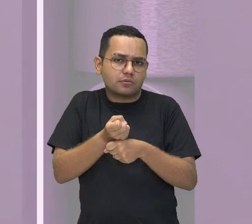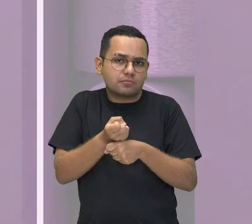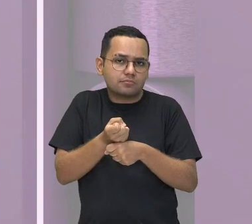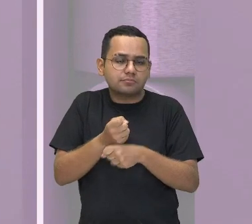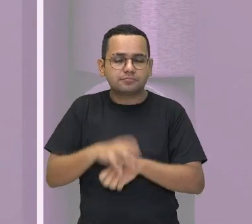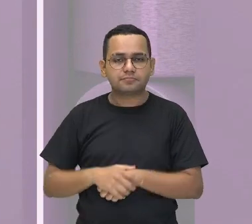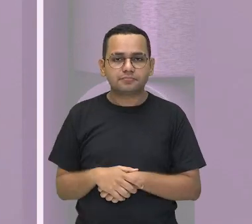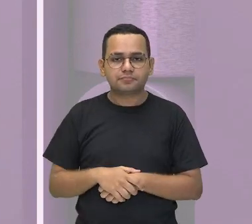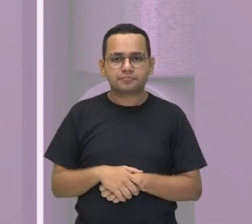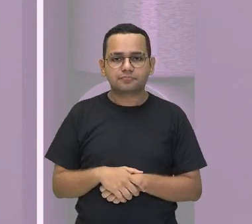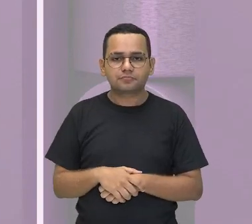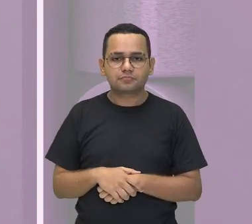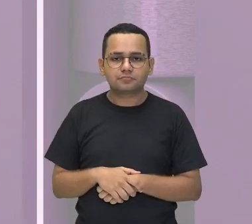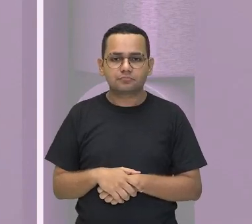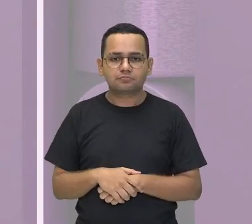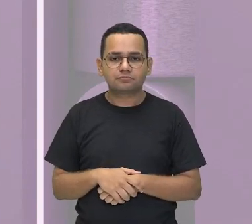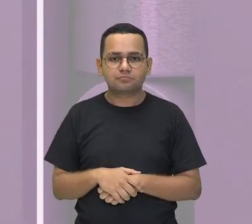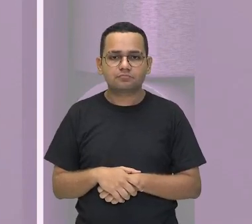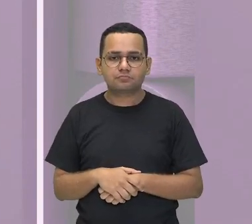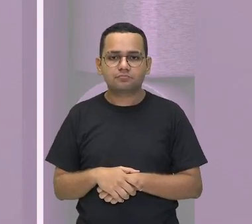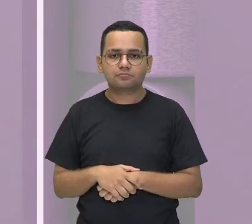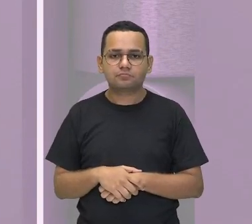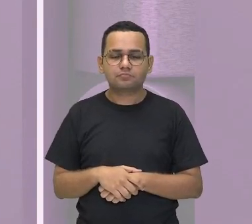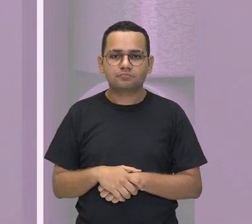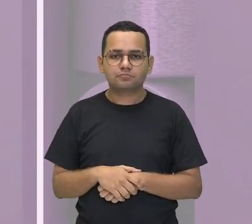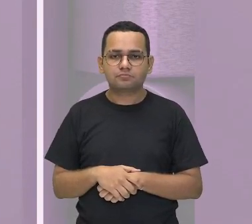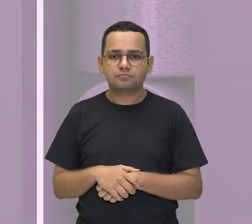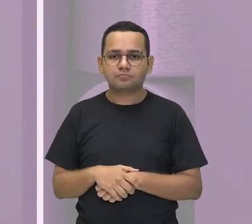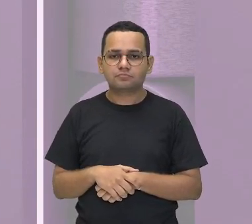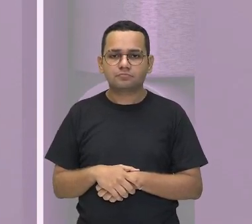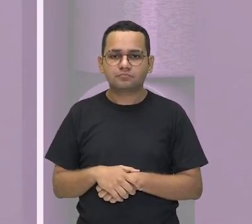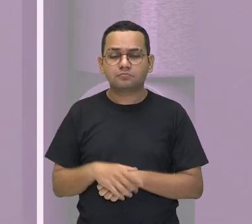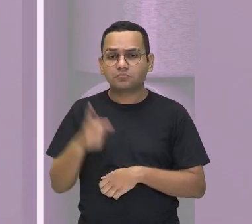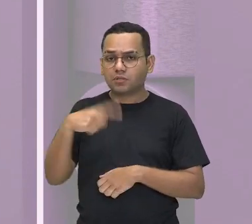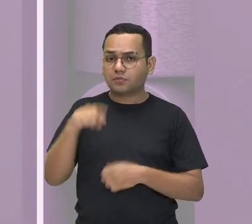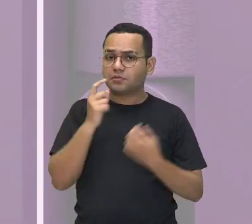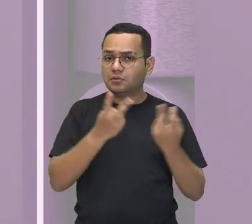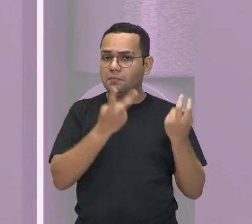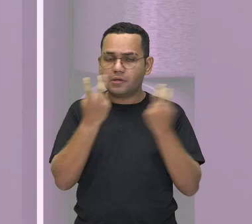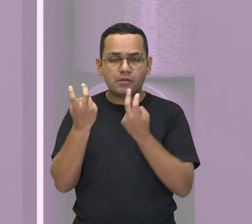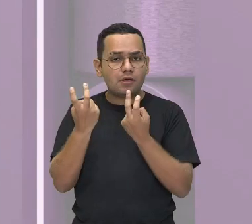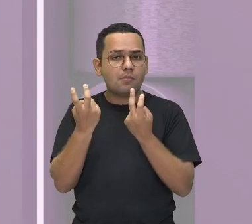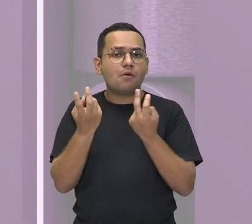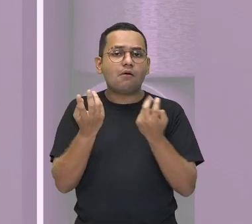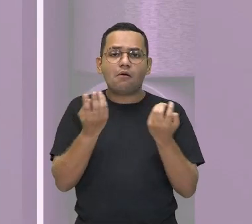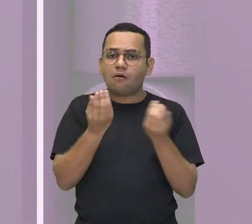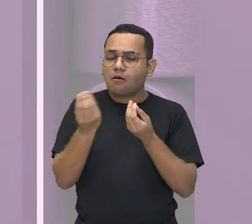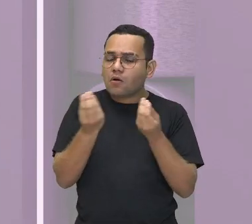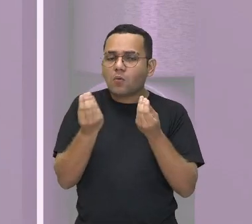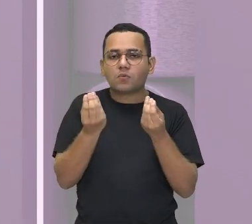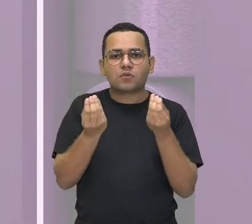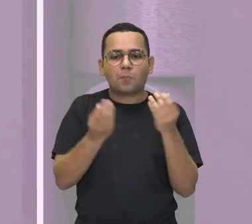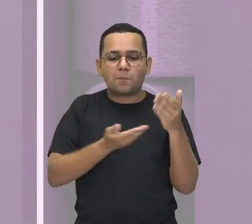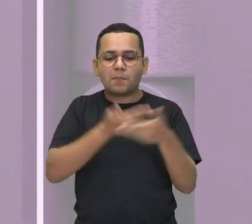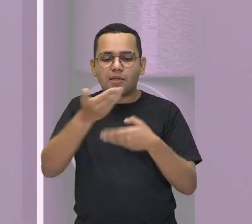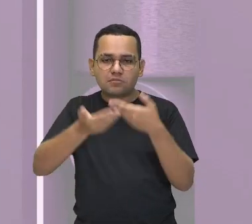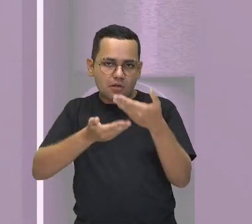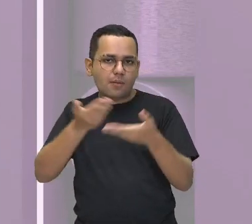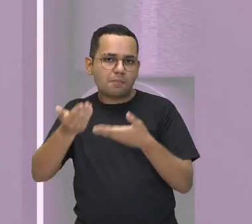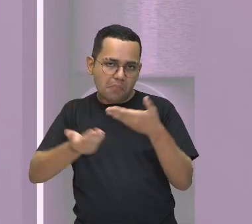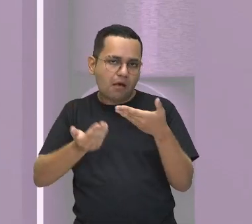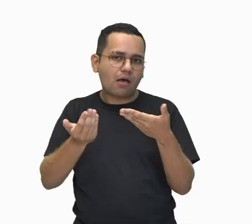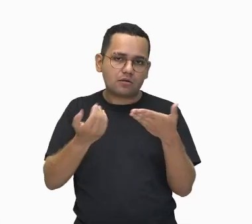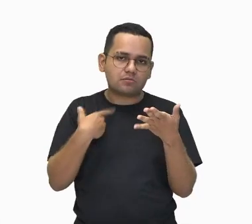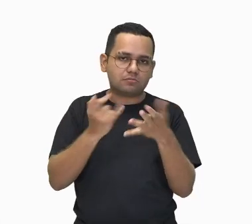revisão, para a gente verificar mais uma vez, né, quais são os procedimentos para a gente obter aí o coeficiente